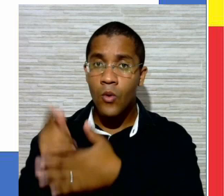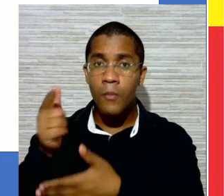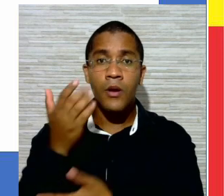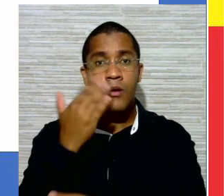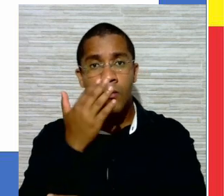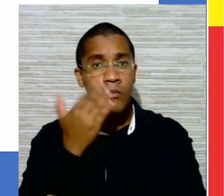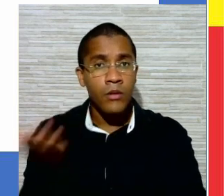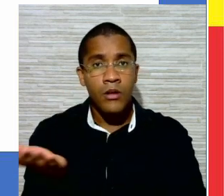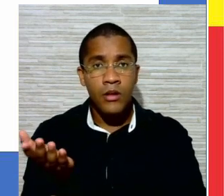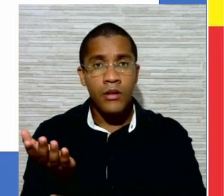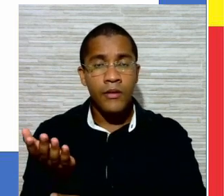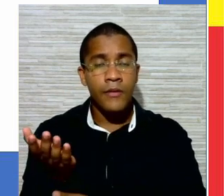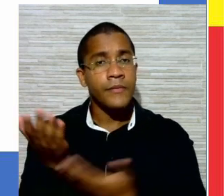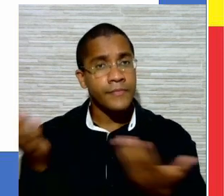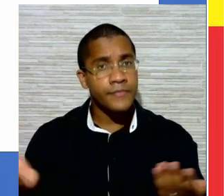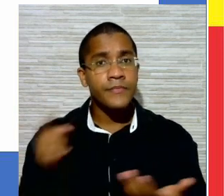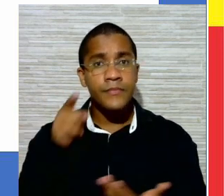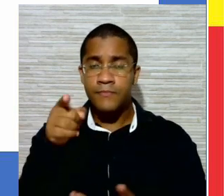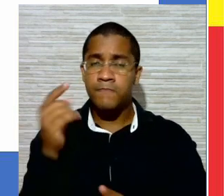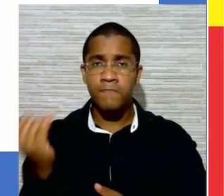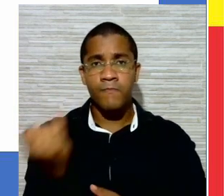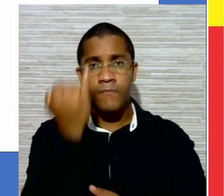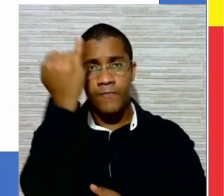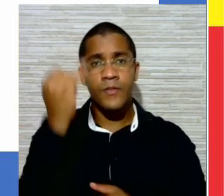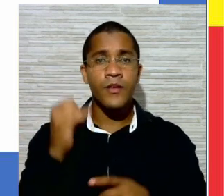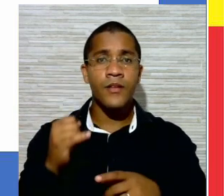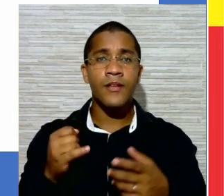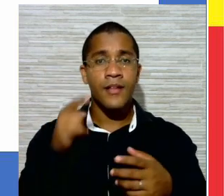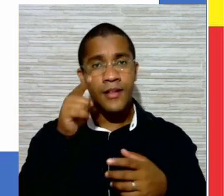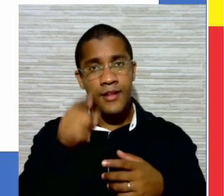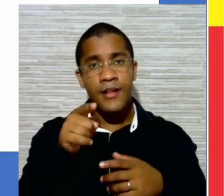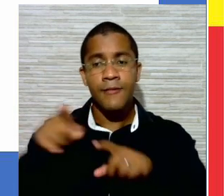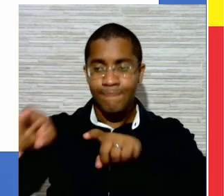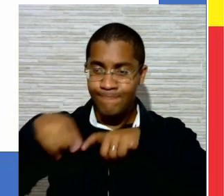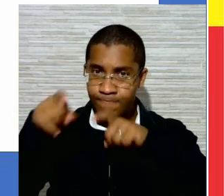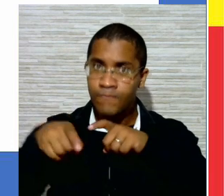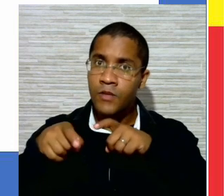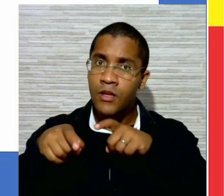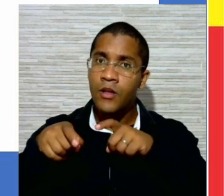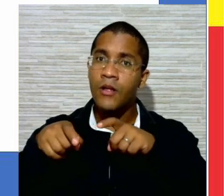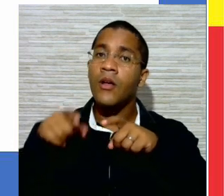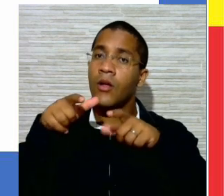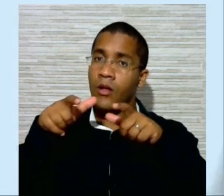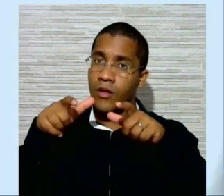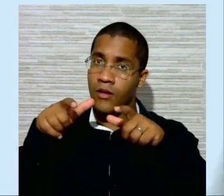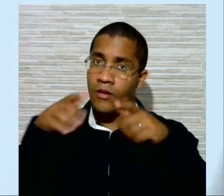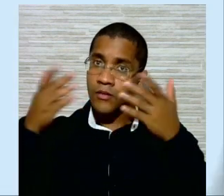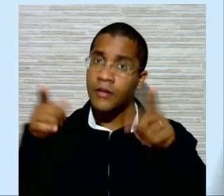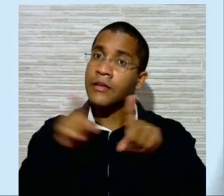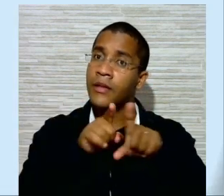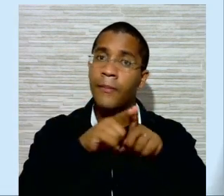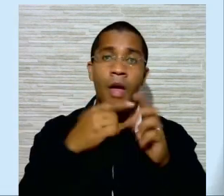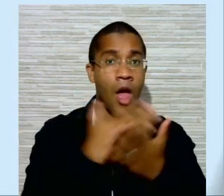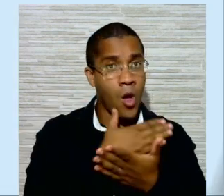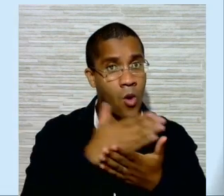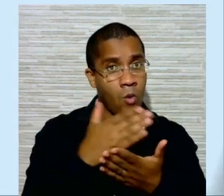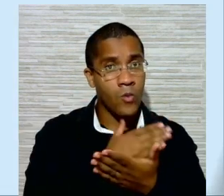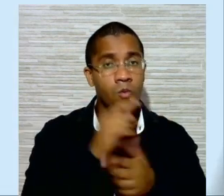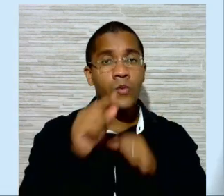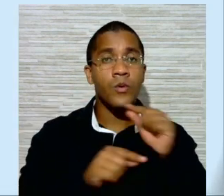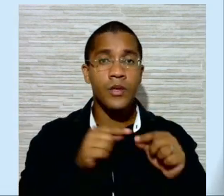o alimento. Então, isso aí que é a importância também no setor agrícola, tá? Existem também outros setores